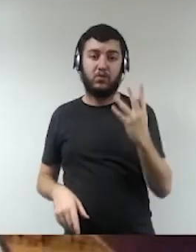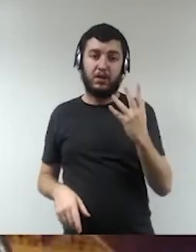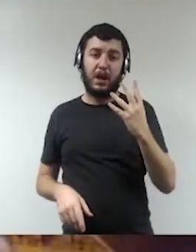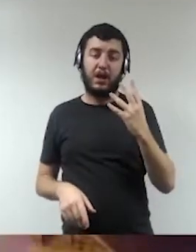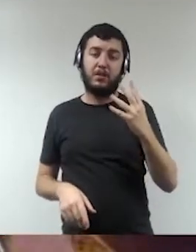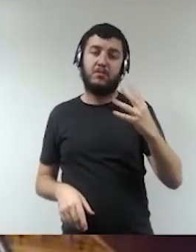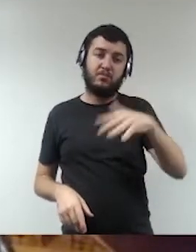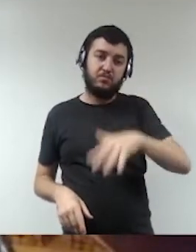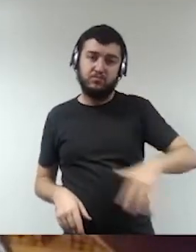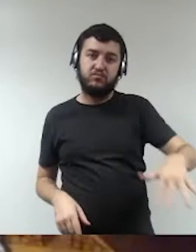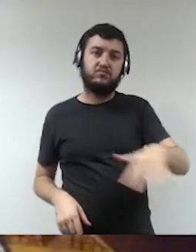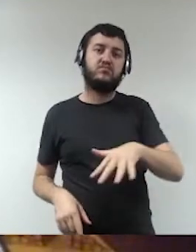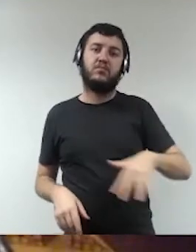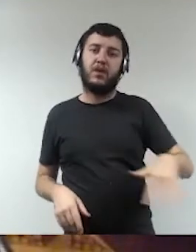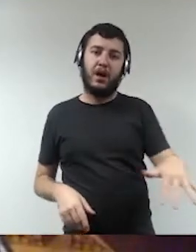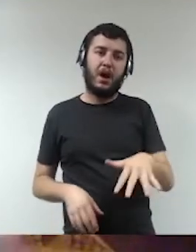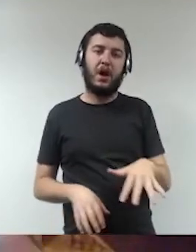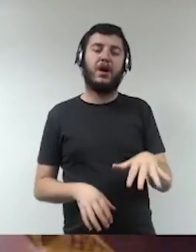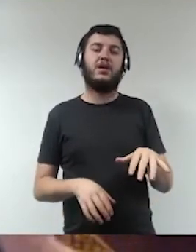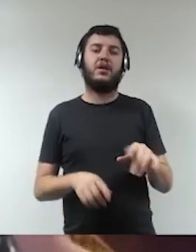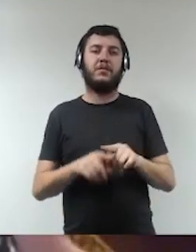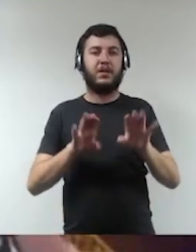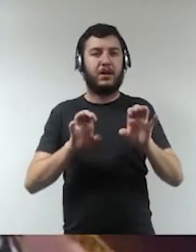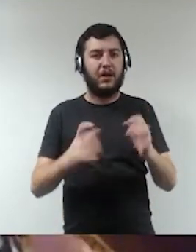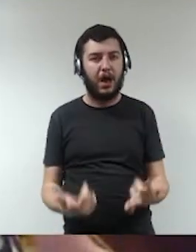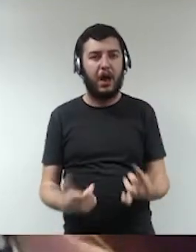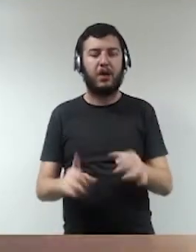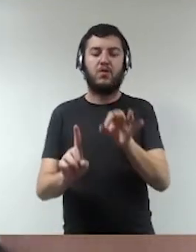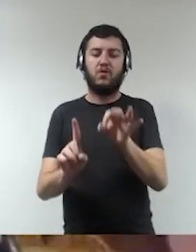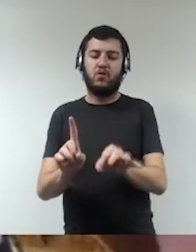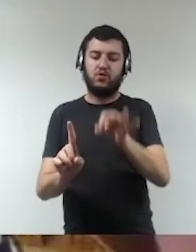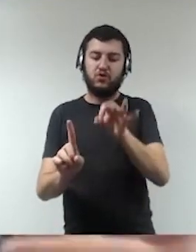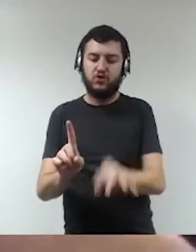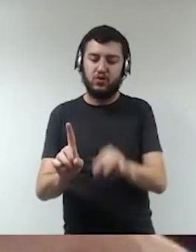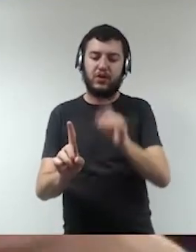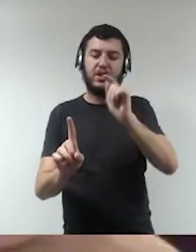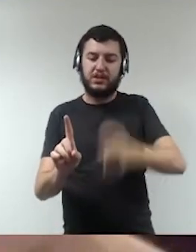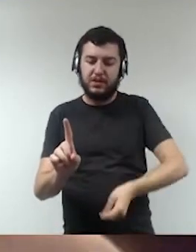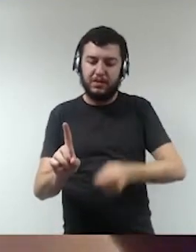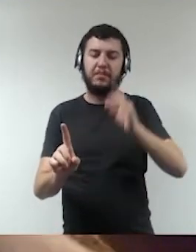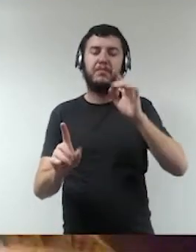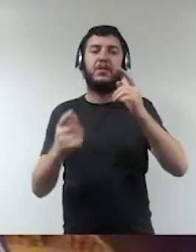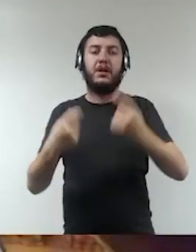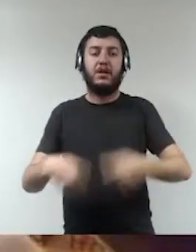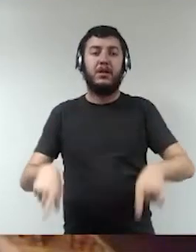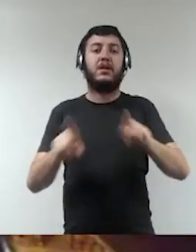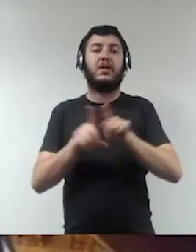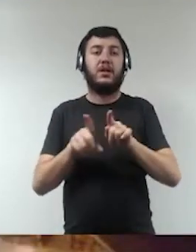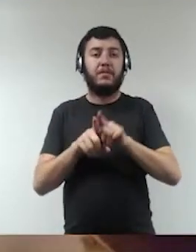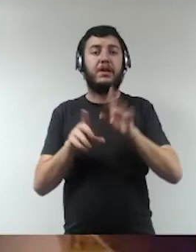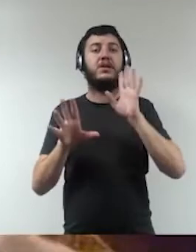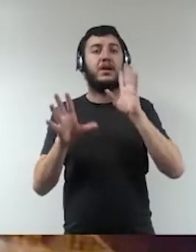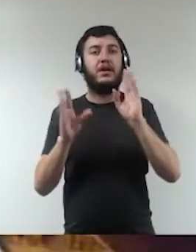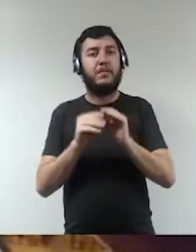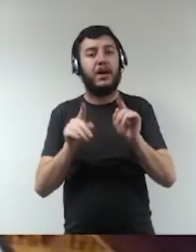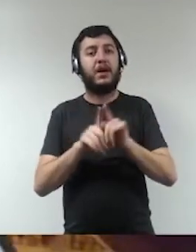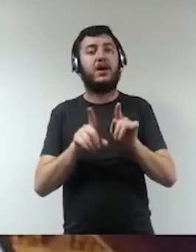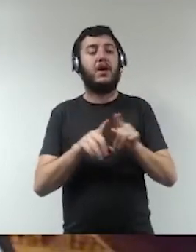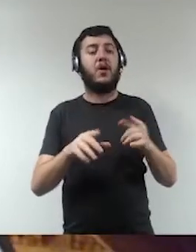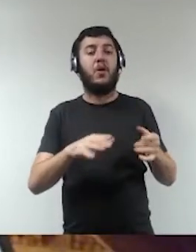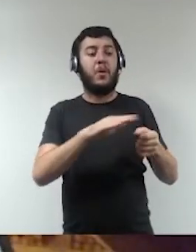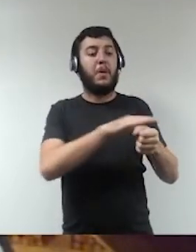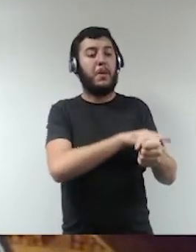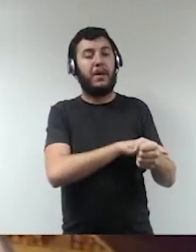mercado. Sim, o juiz tem que saber que o mercado é altamente influenciado pela